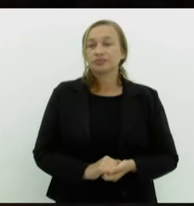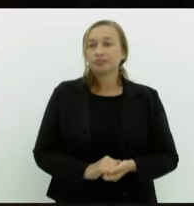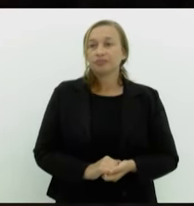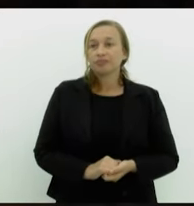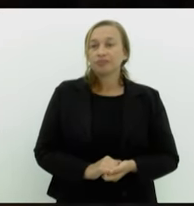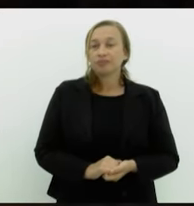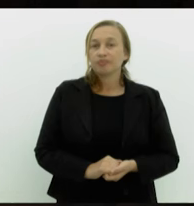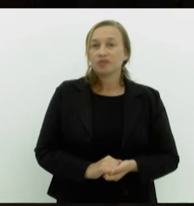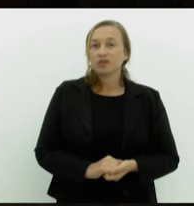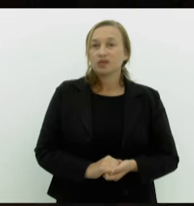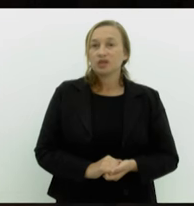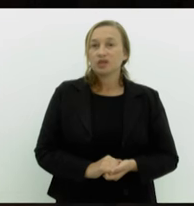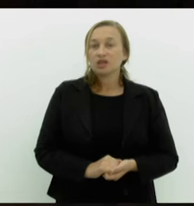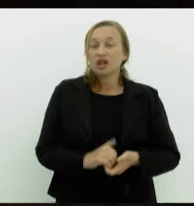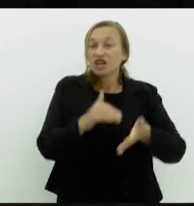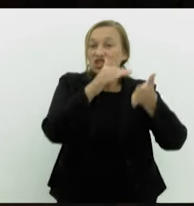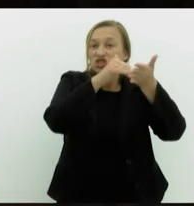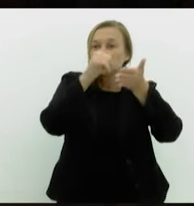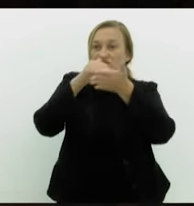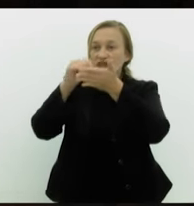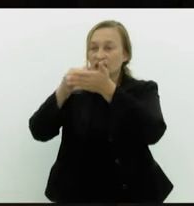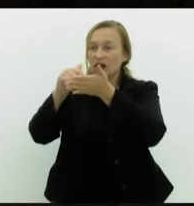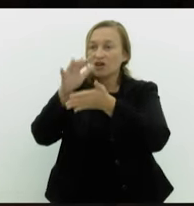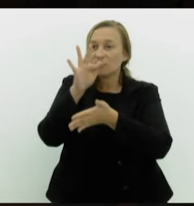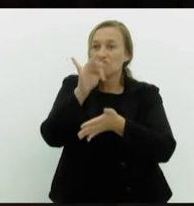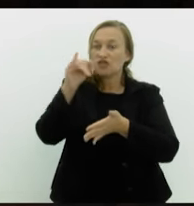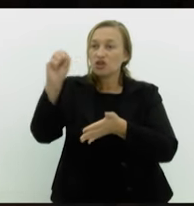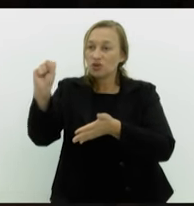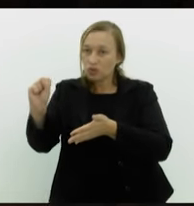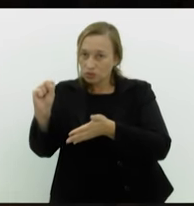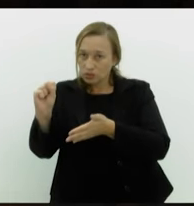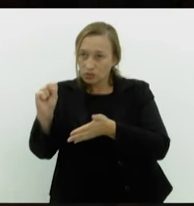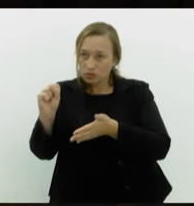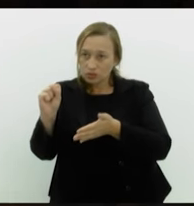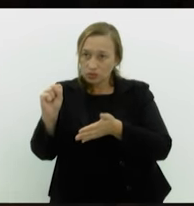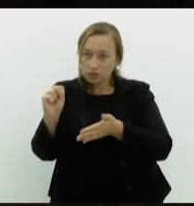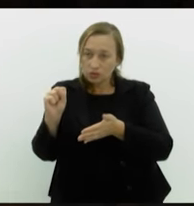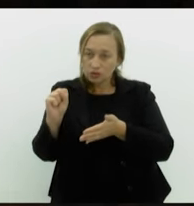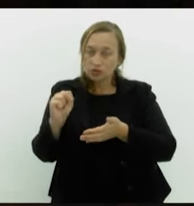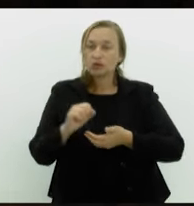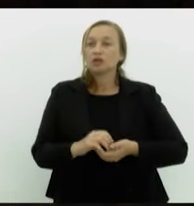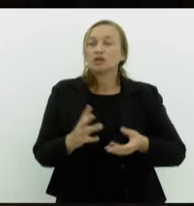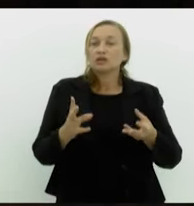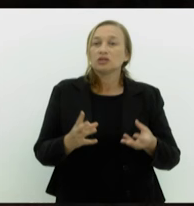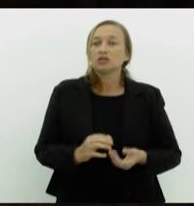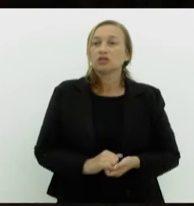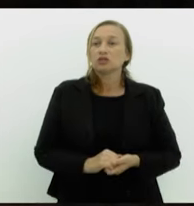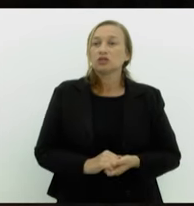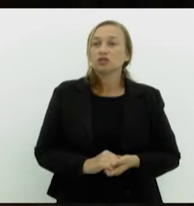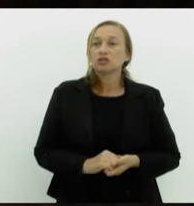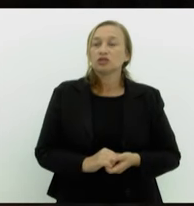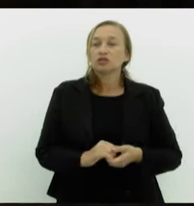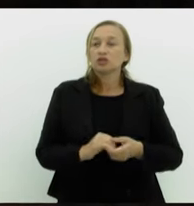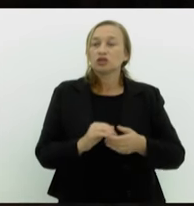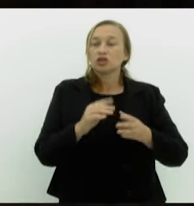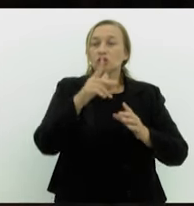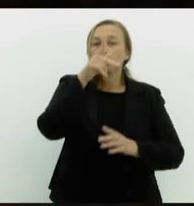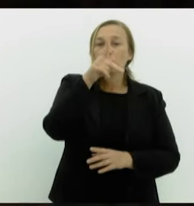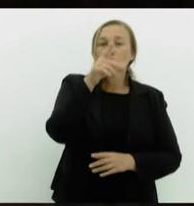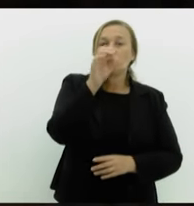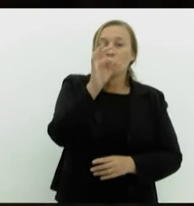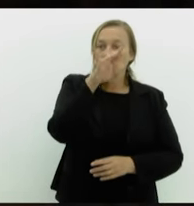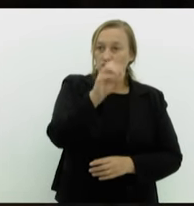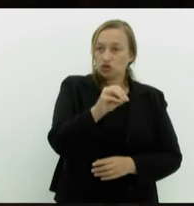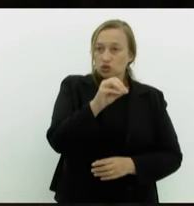para que a remoção de fios de dispositivos insensíveis presos aos postes. Parecer